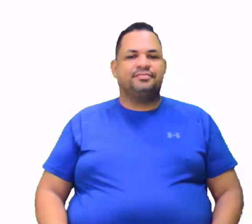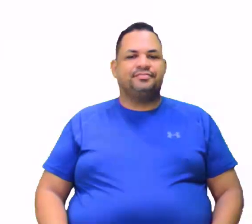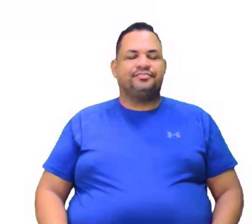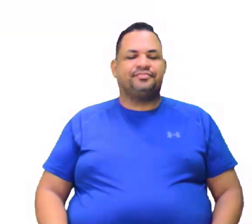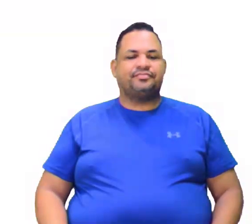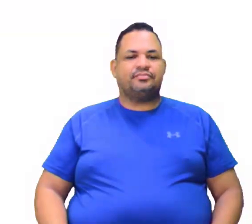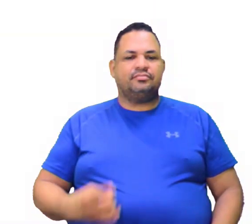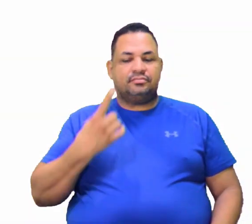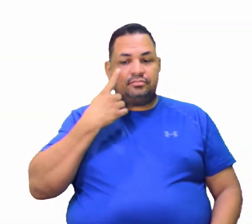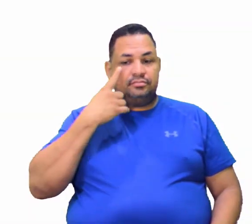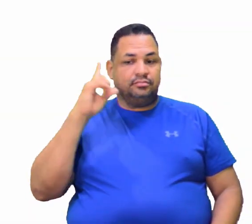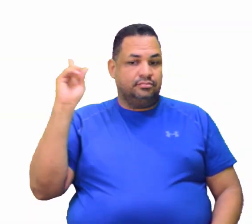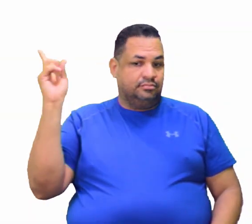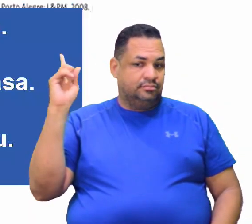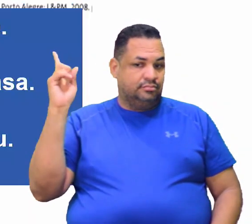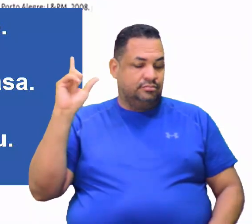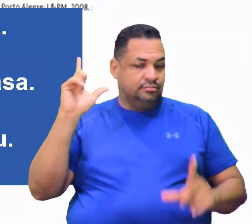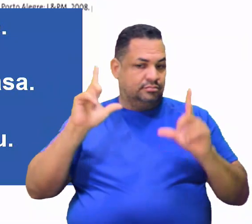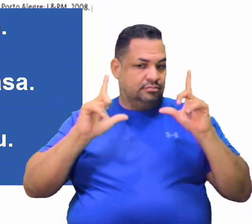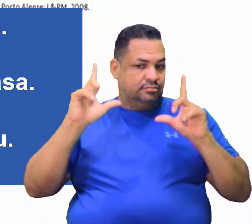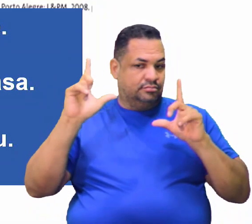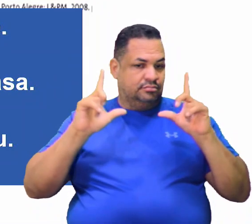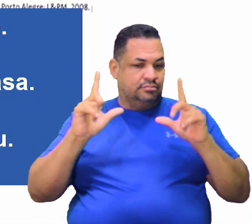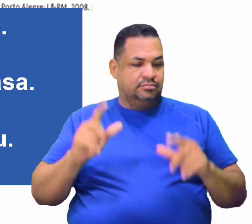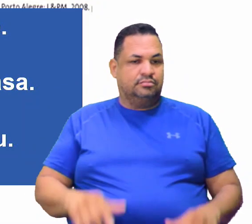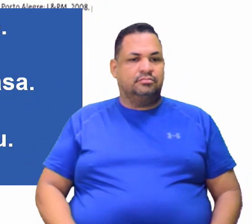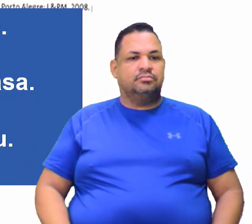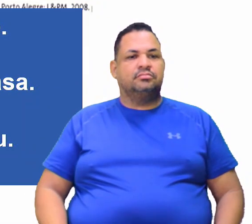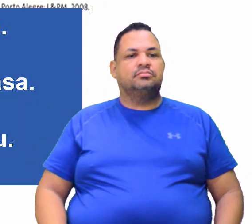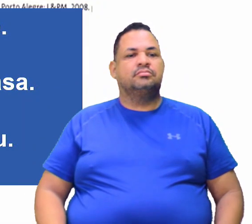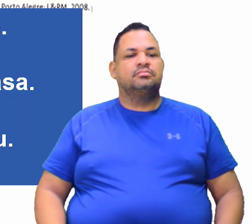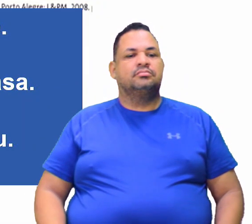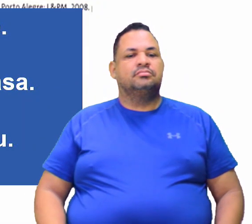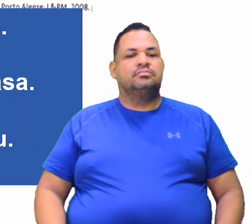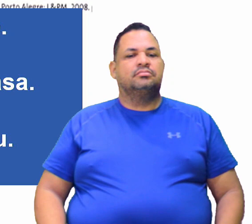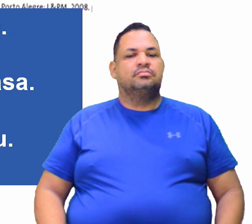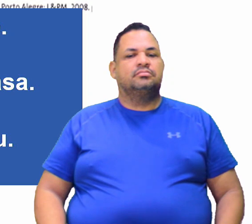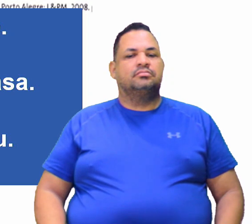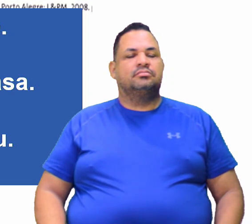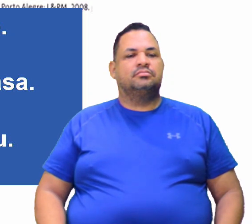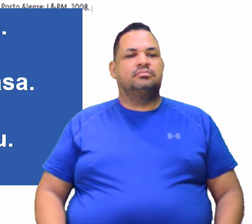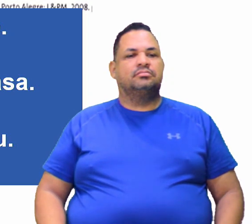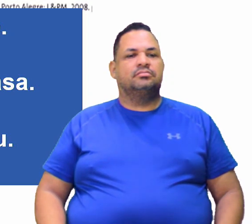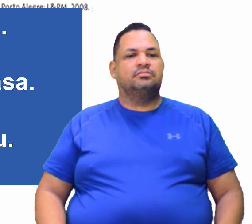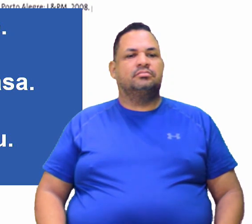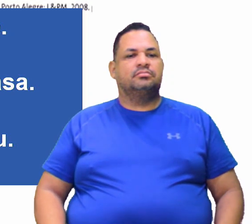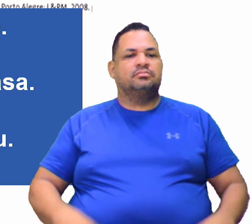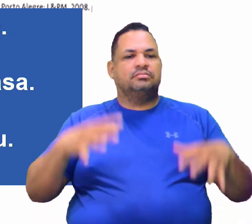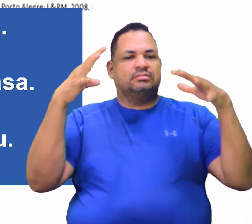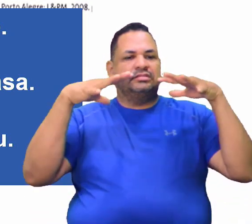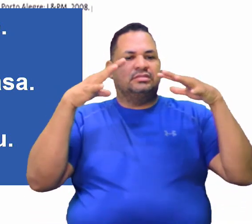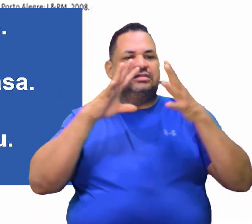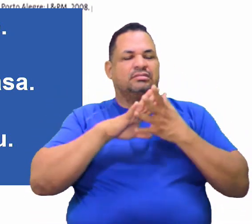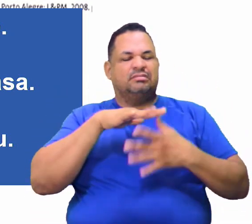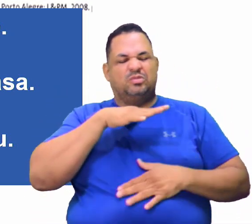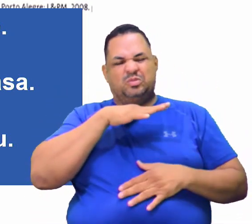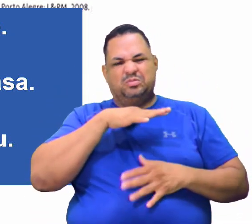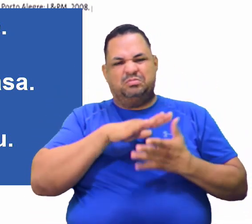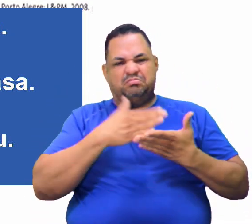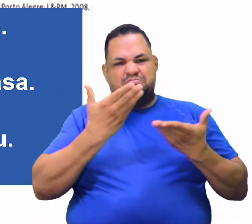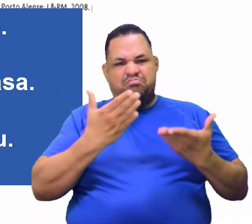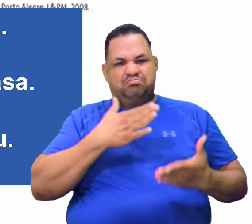62.2, de olho na tela. Então, aqui colocação pronominal, né? Esta chuva é péssima para